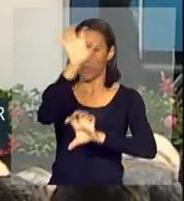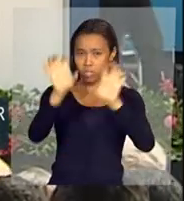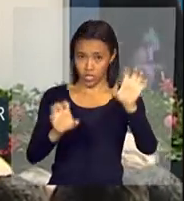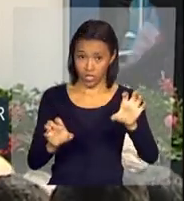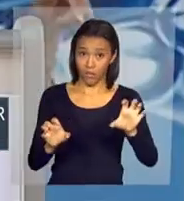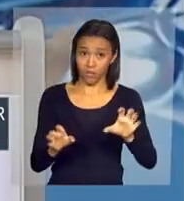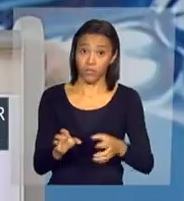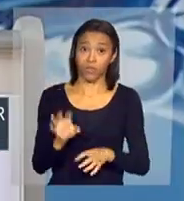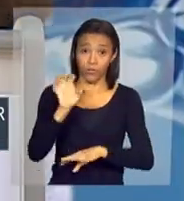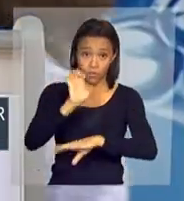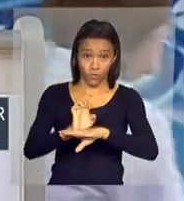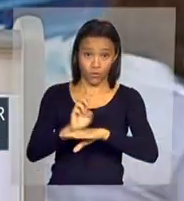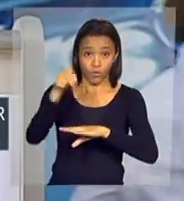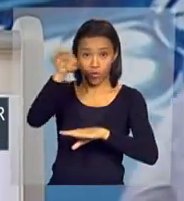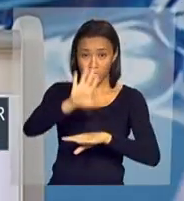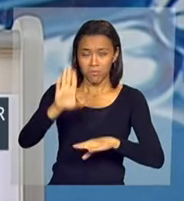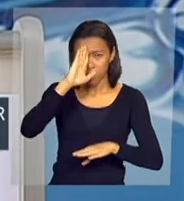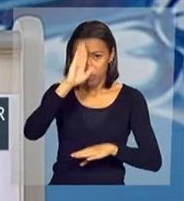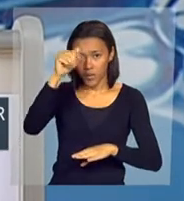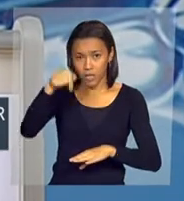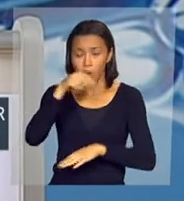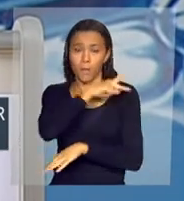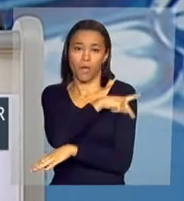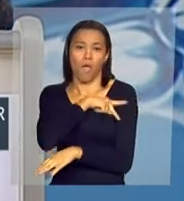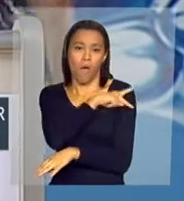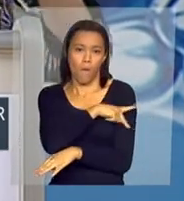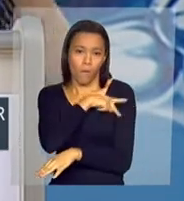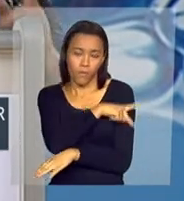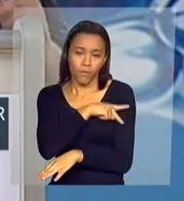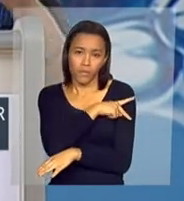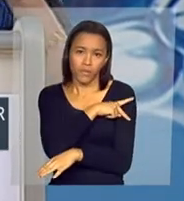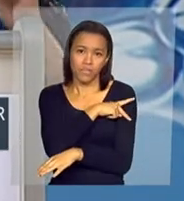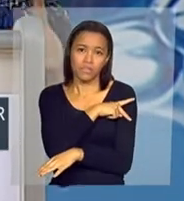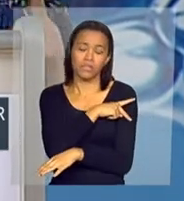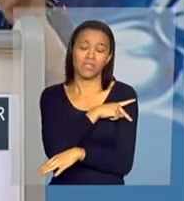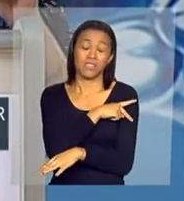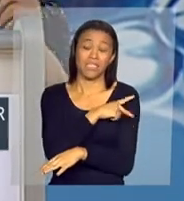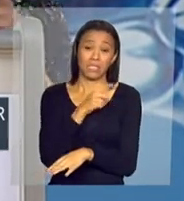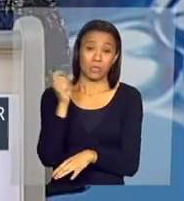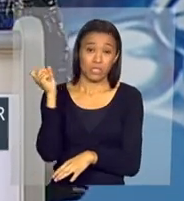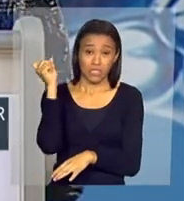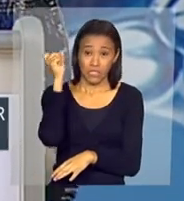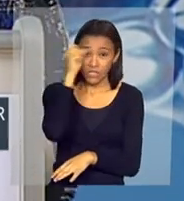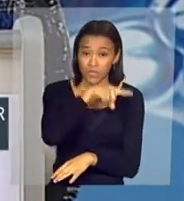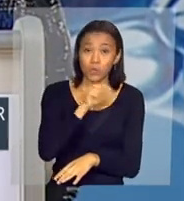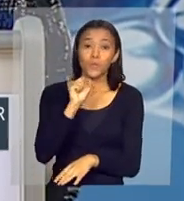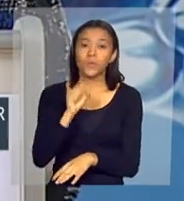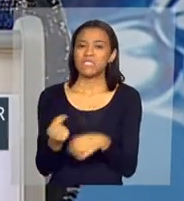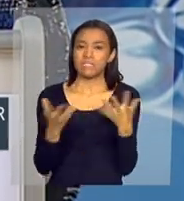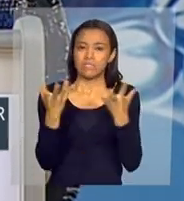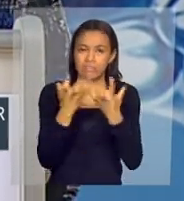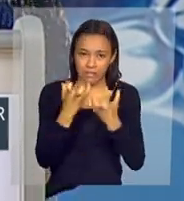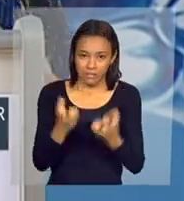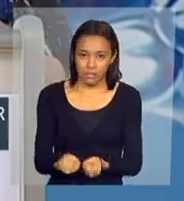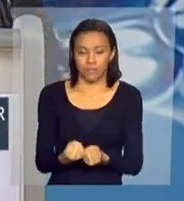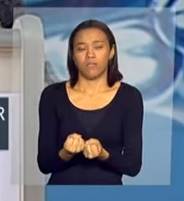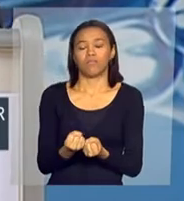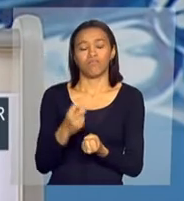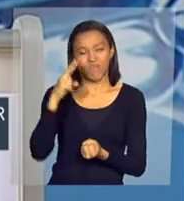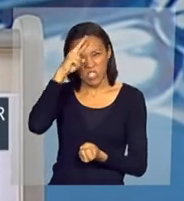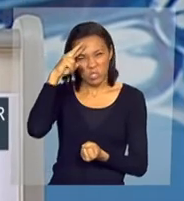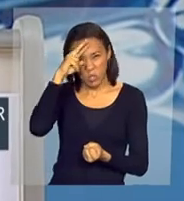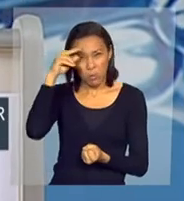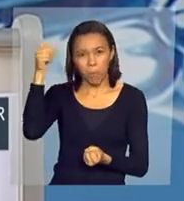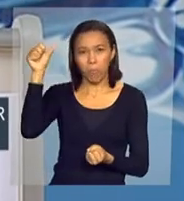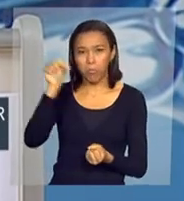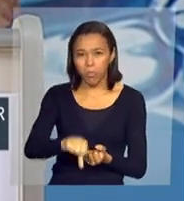sobretudo aqui no Piauí também, uma das mais graves secas da história. E